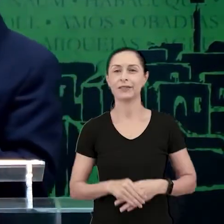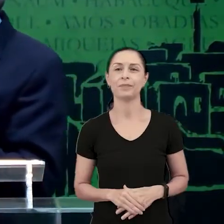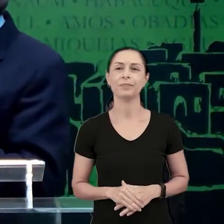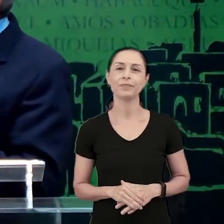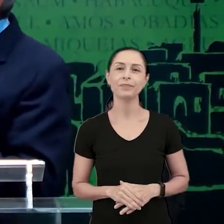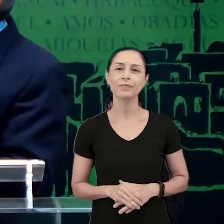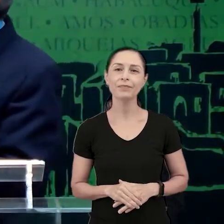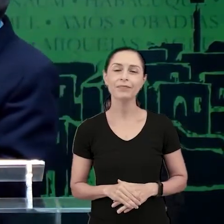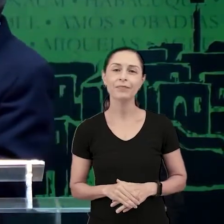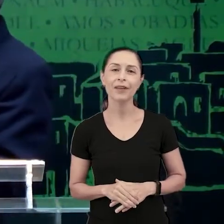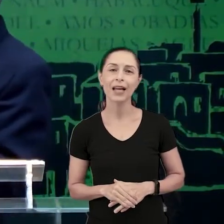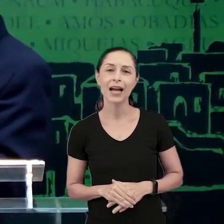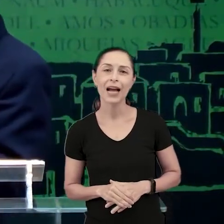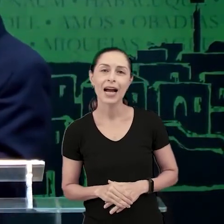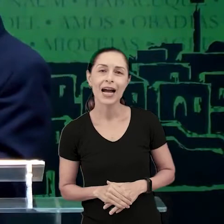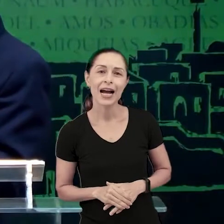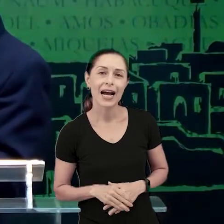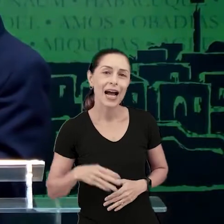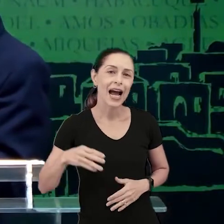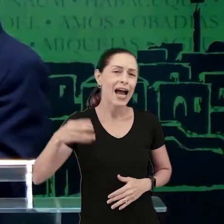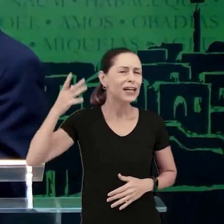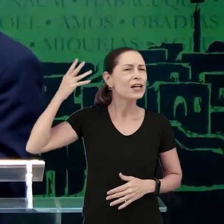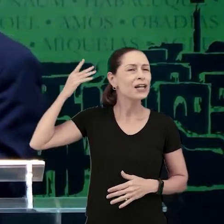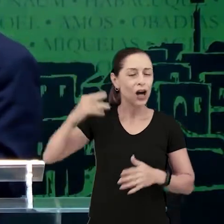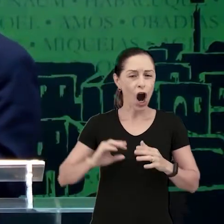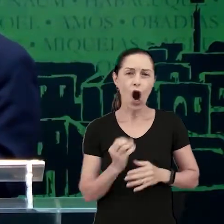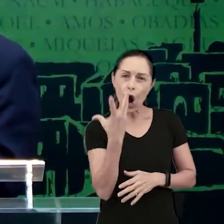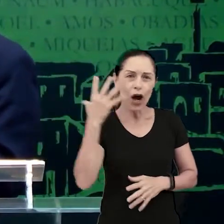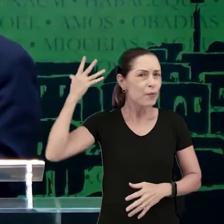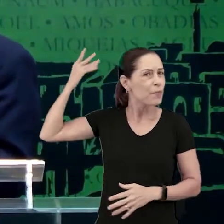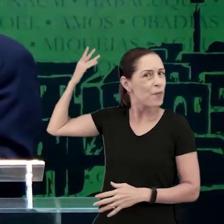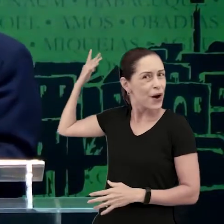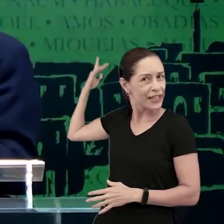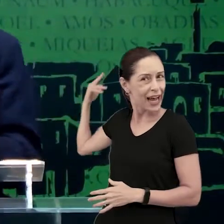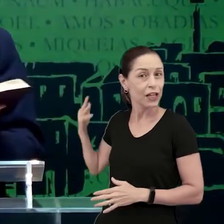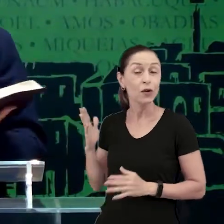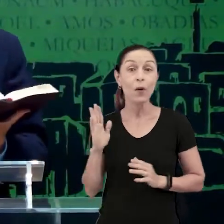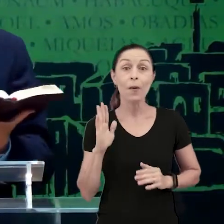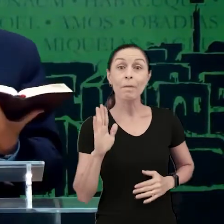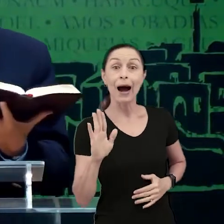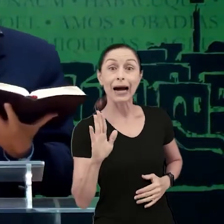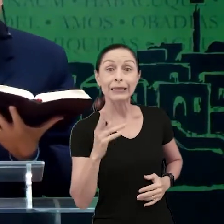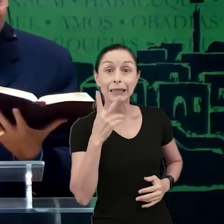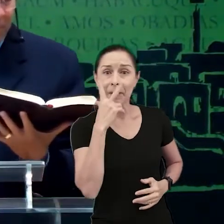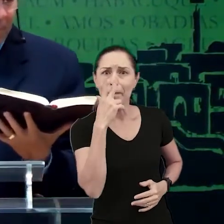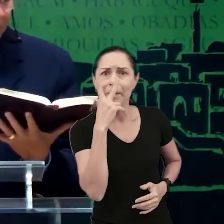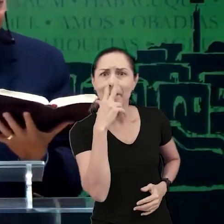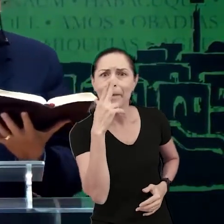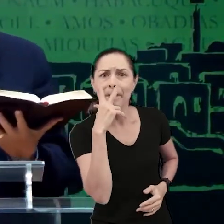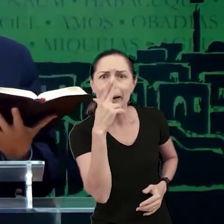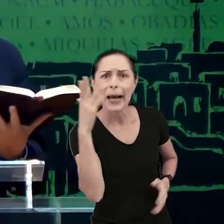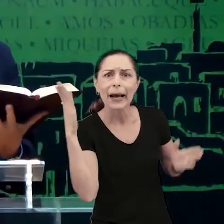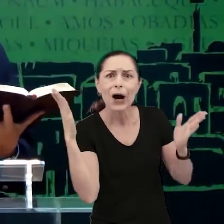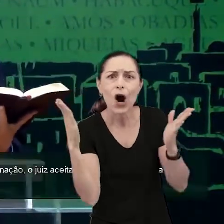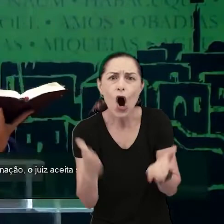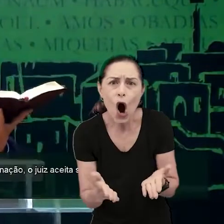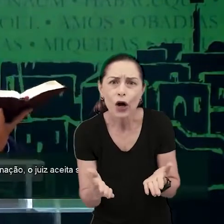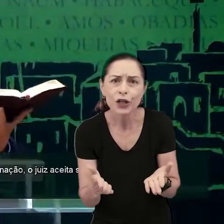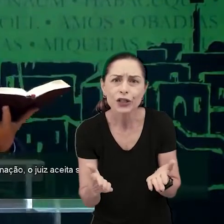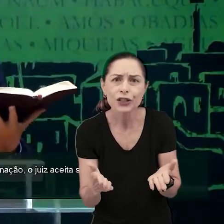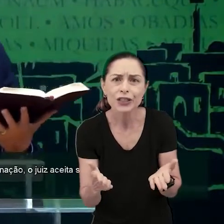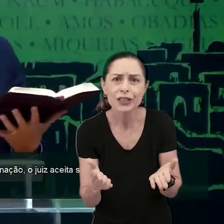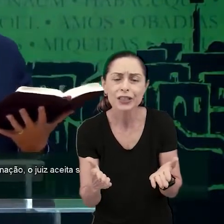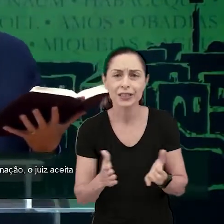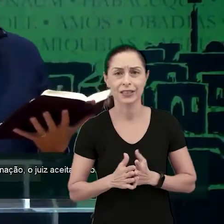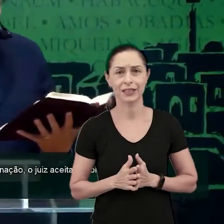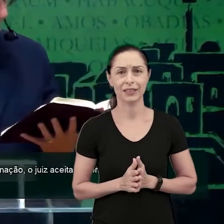que diagnostica tanto a nossa nação brasileira, por exemplo, como eu vejo esse versículo 3. Você pode ler comigo o versículo